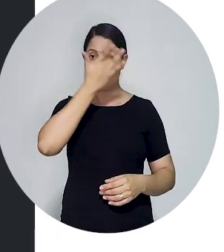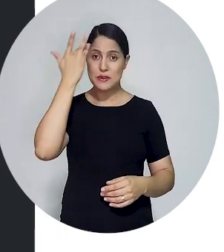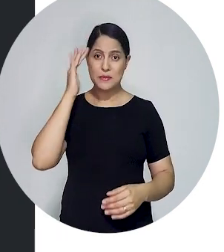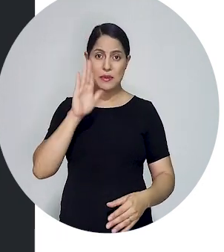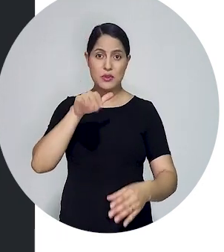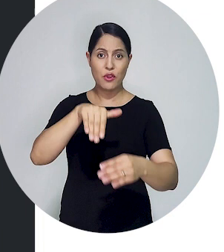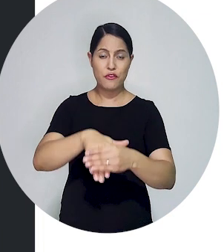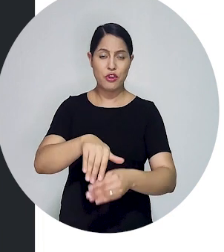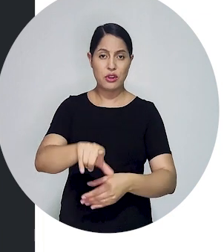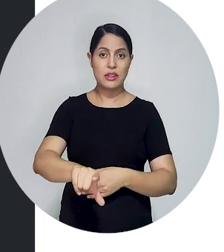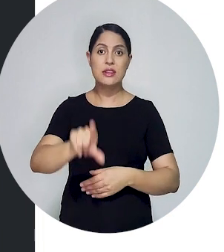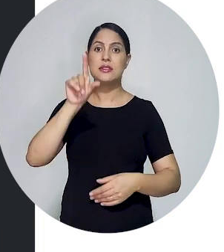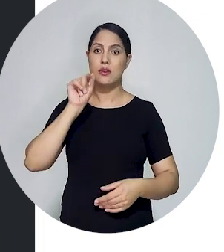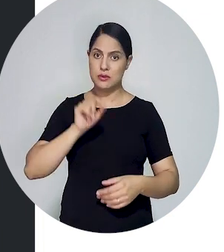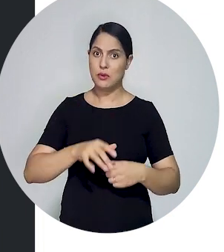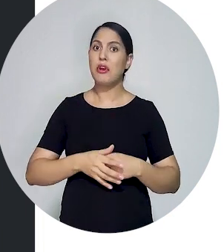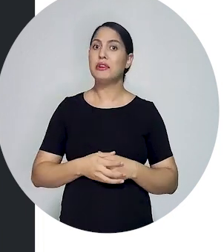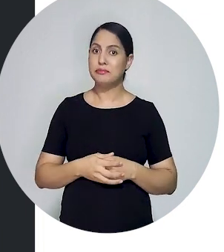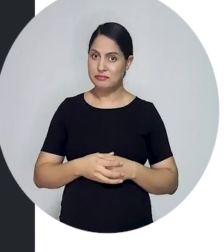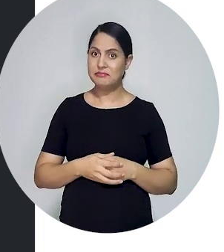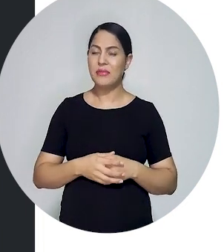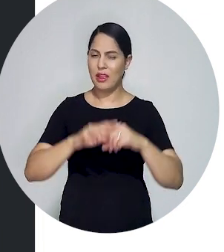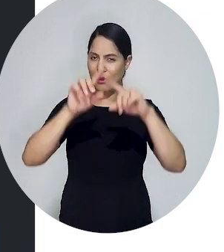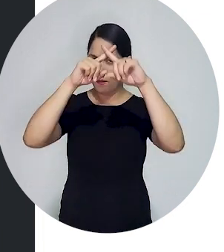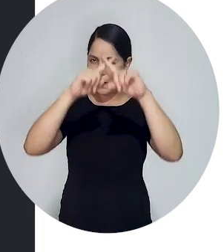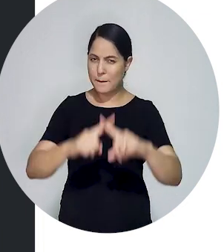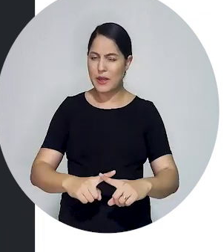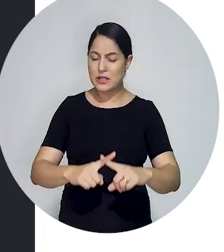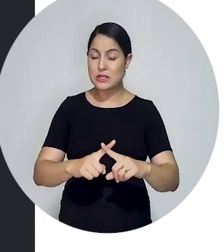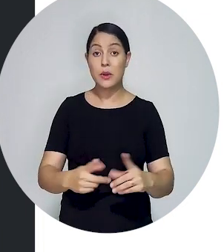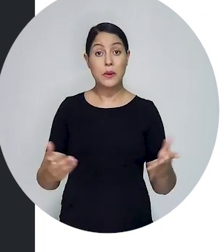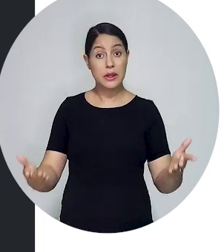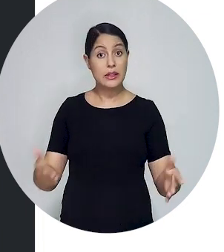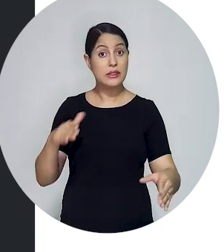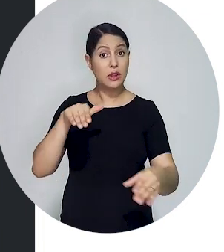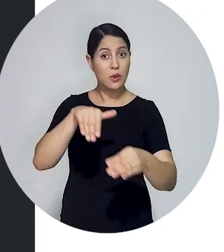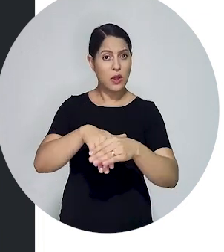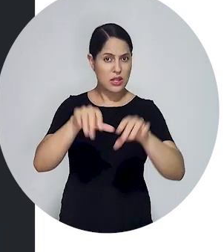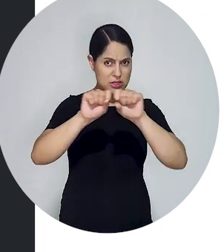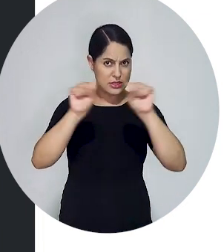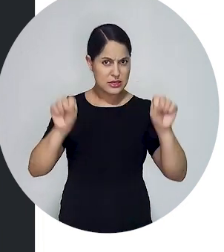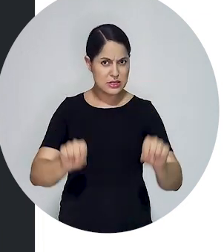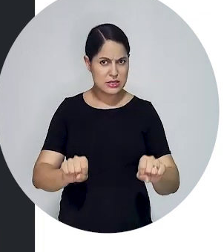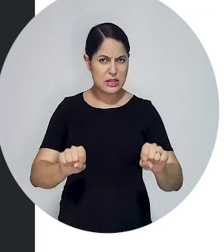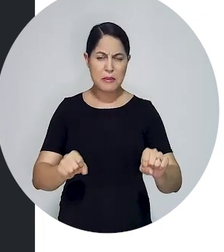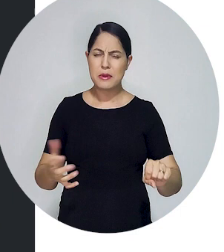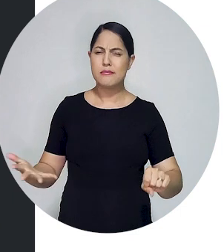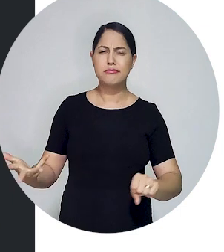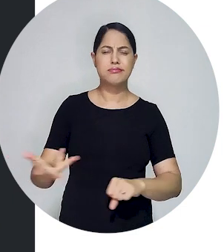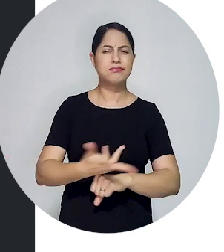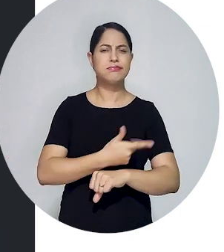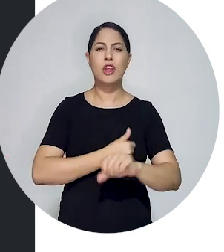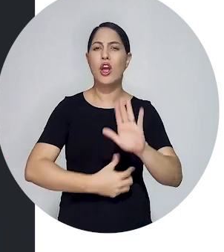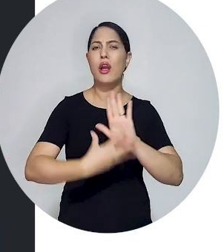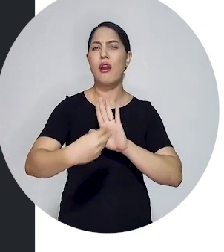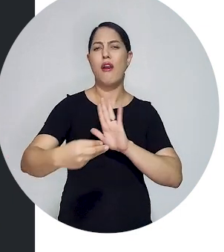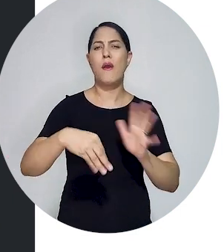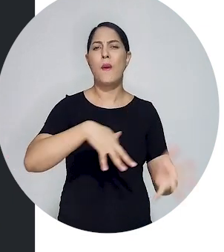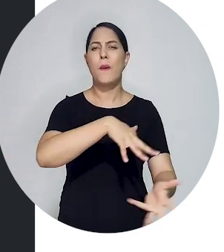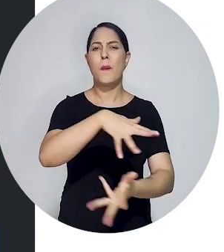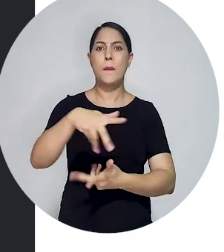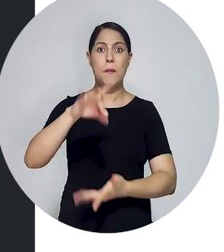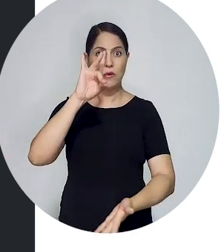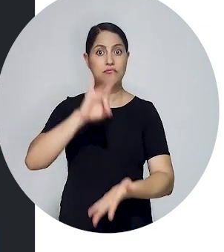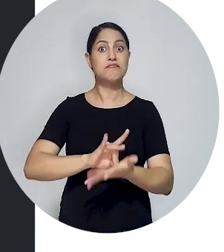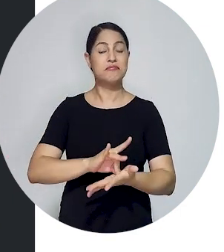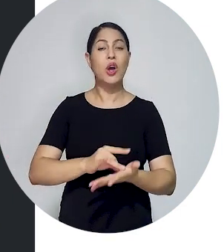sua cidadania e indicaram os escolhidos aos cargos em disputa. O sistema eleitoral brasileiro deu exemplo de eficiência e